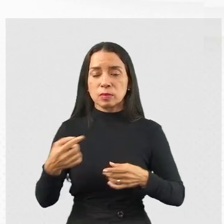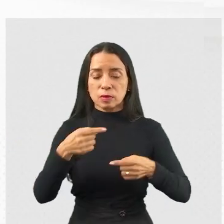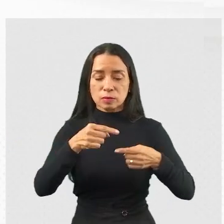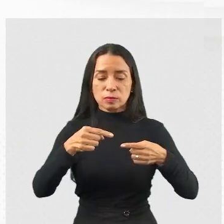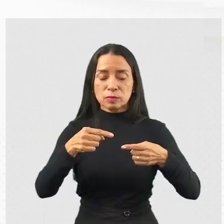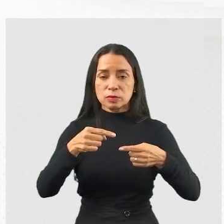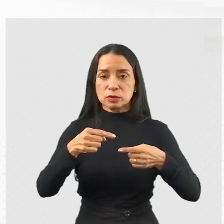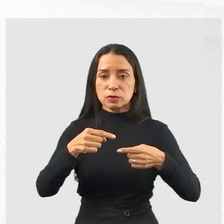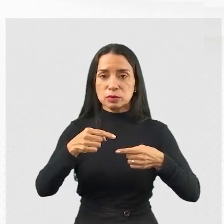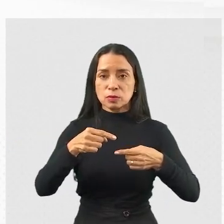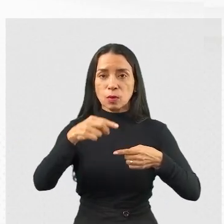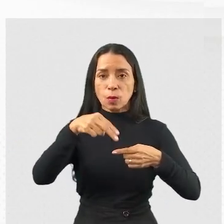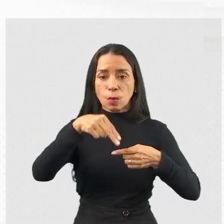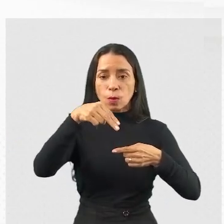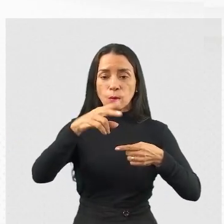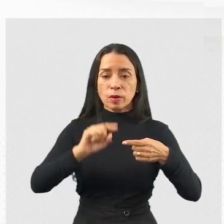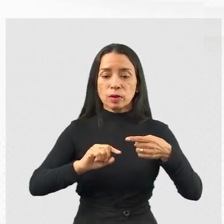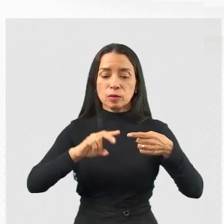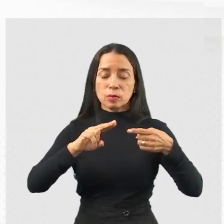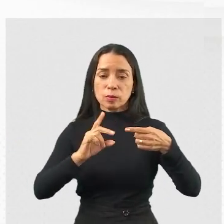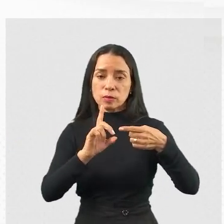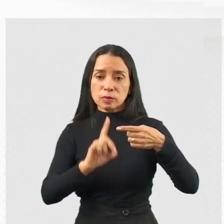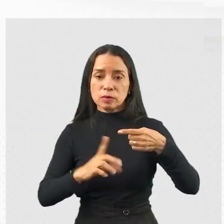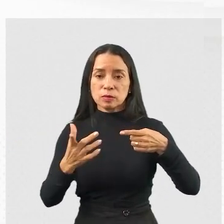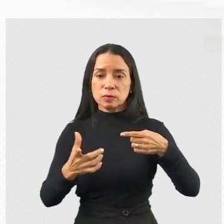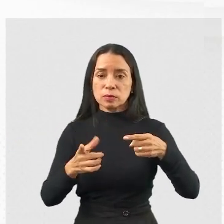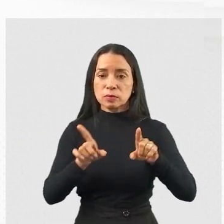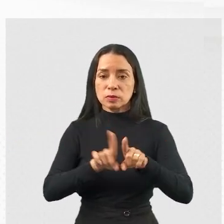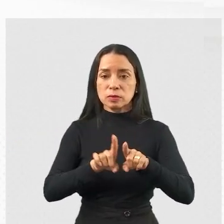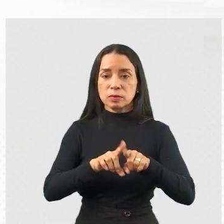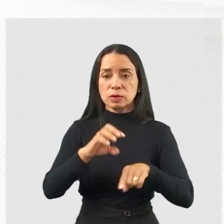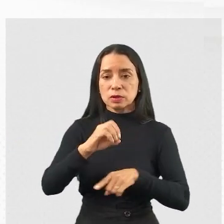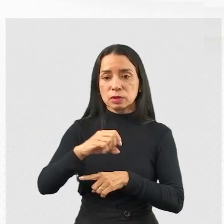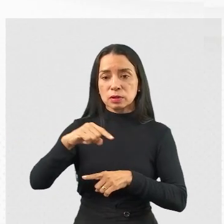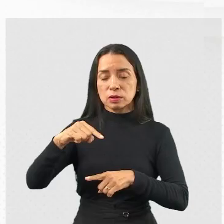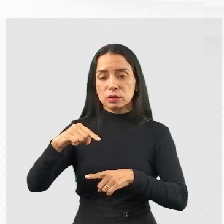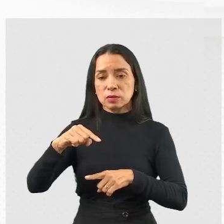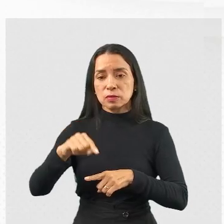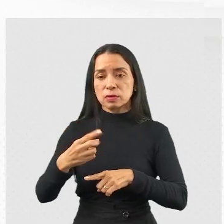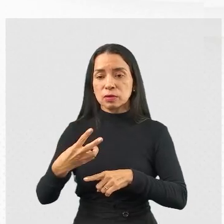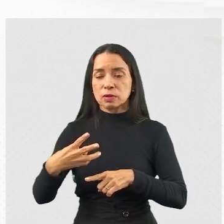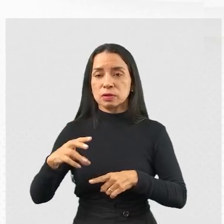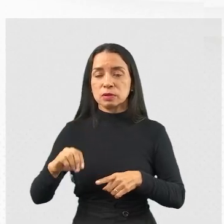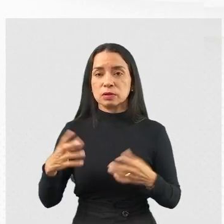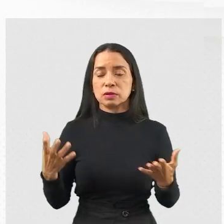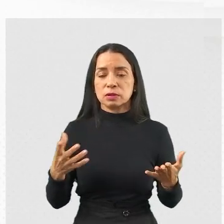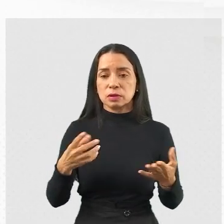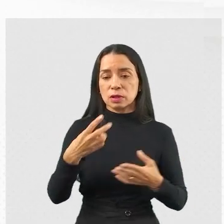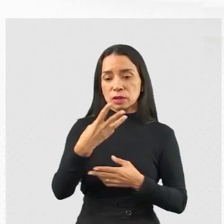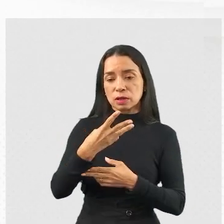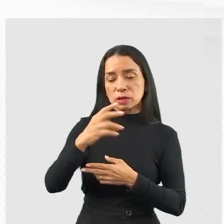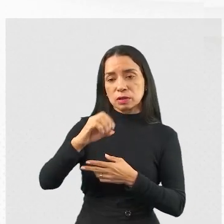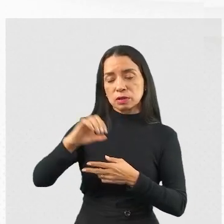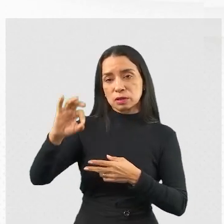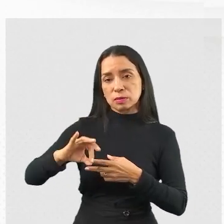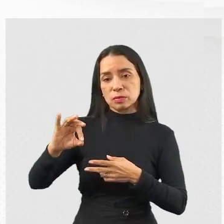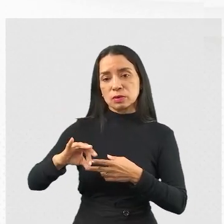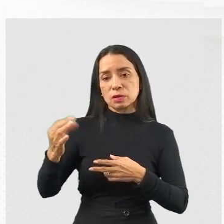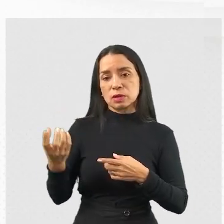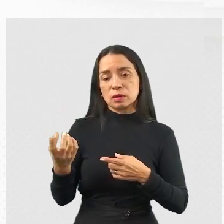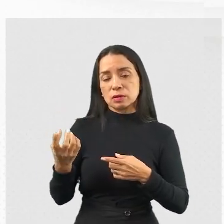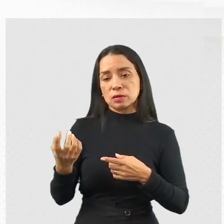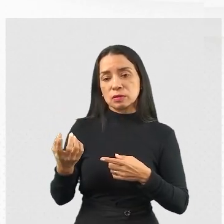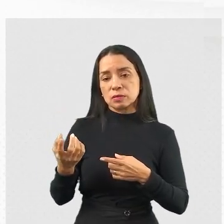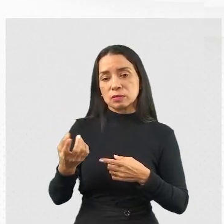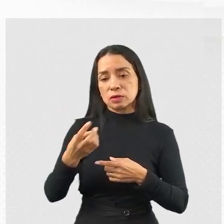denominador. Então, isso aqui você é igual também a 0,30. Então, 30%, 30 sobre 100